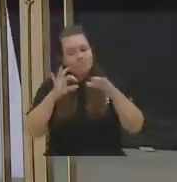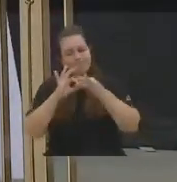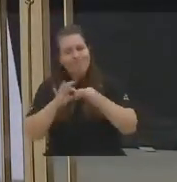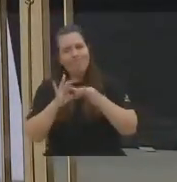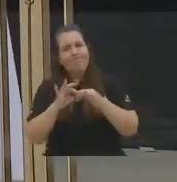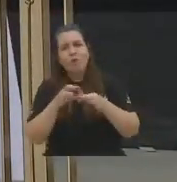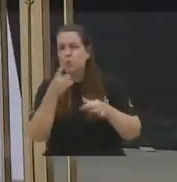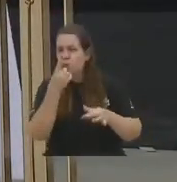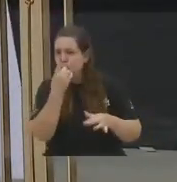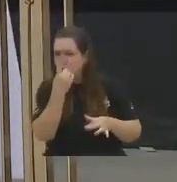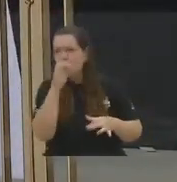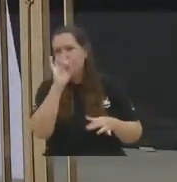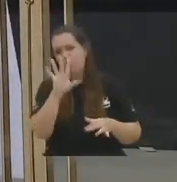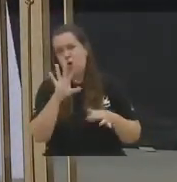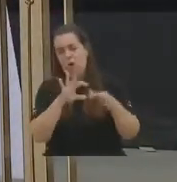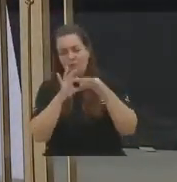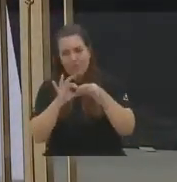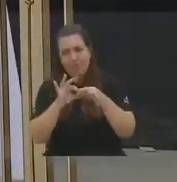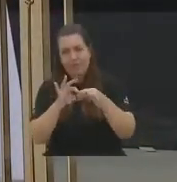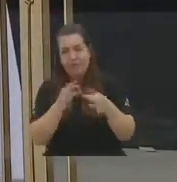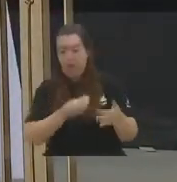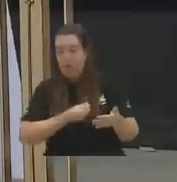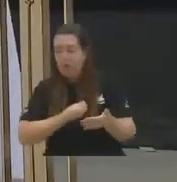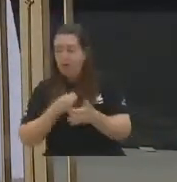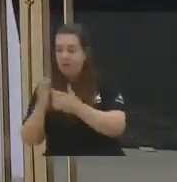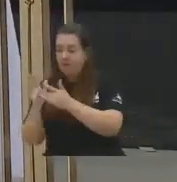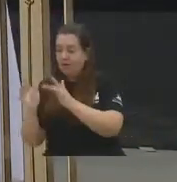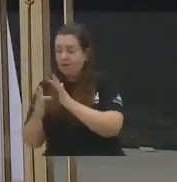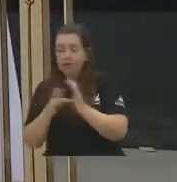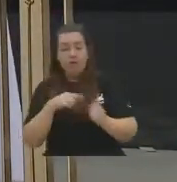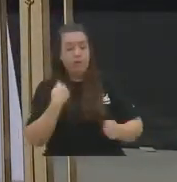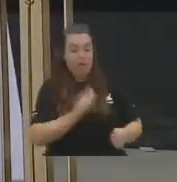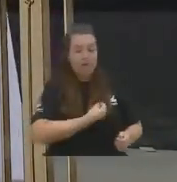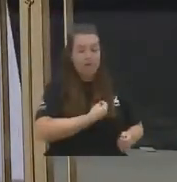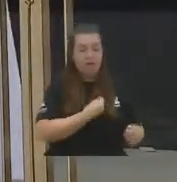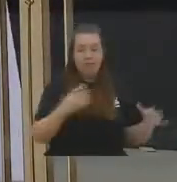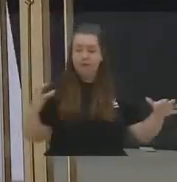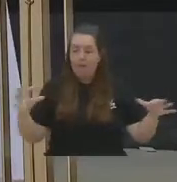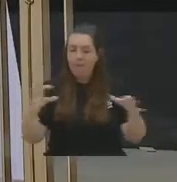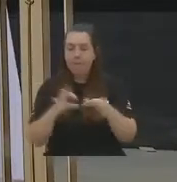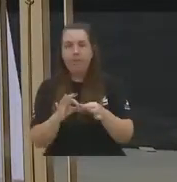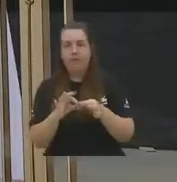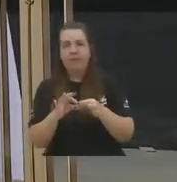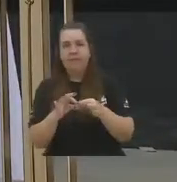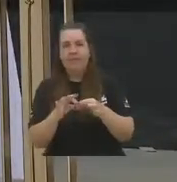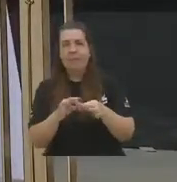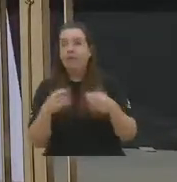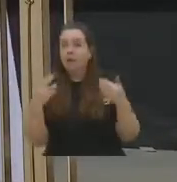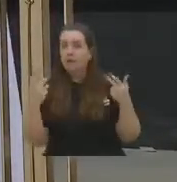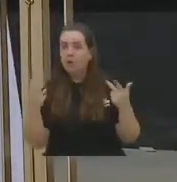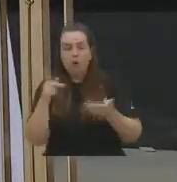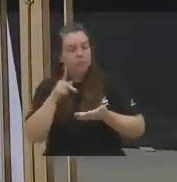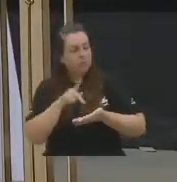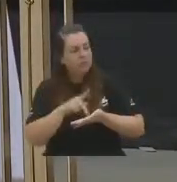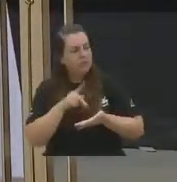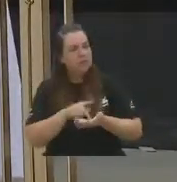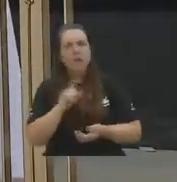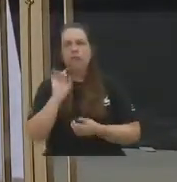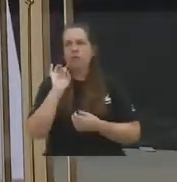só. A vida de Cristo e a nossa vida serão como que uma realidade